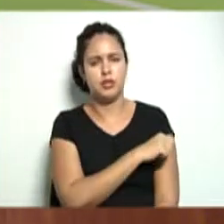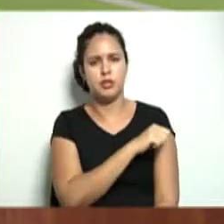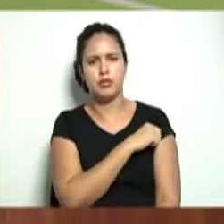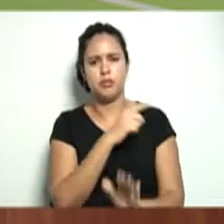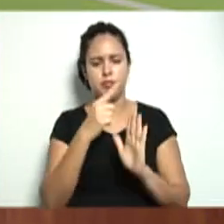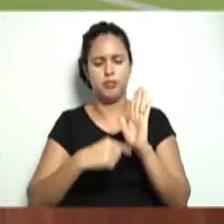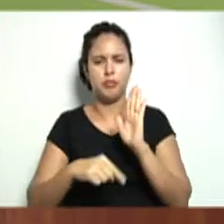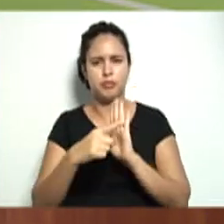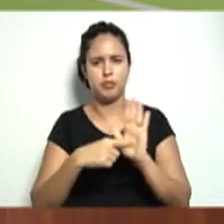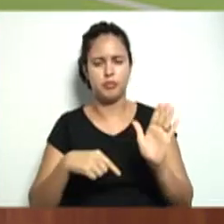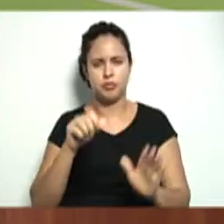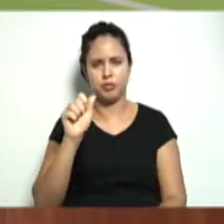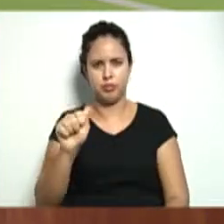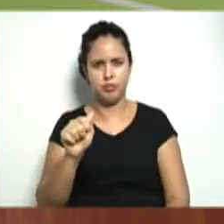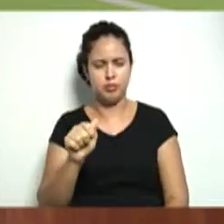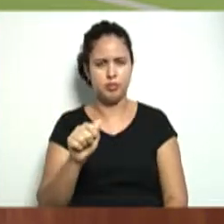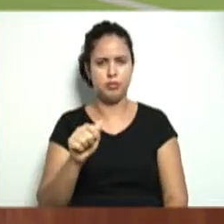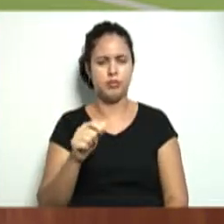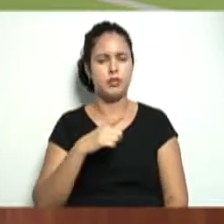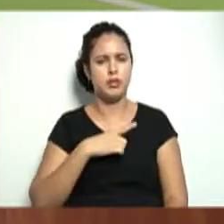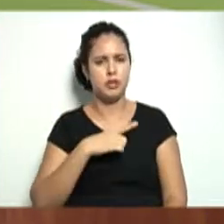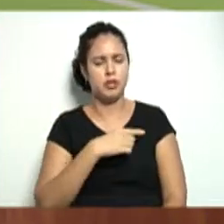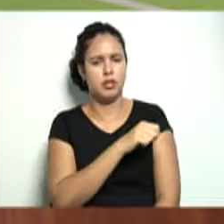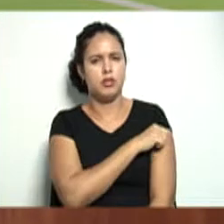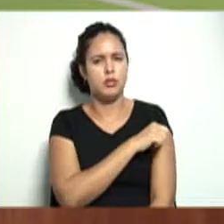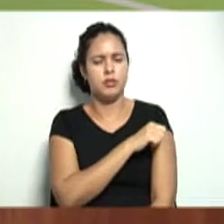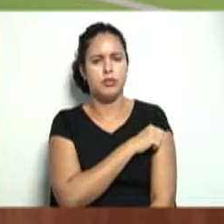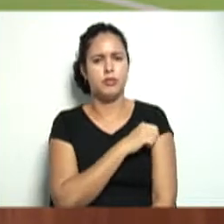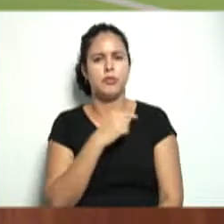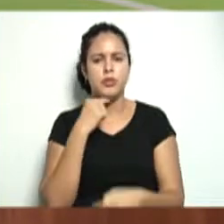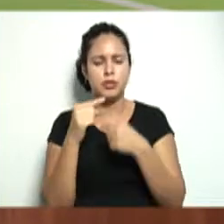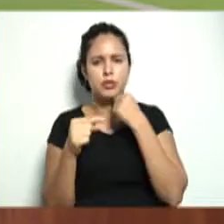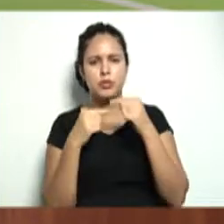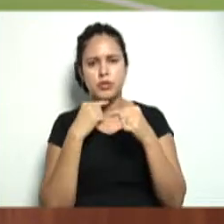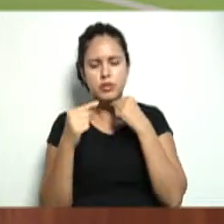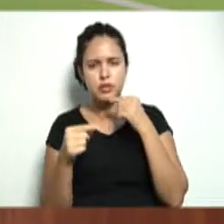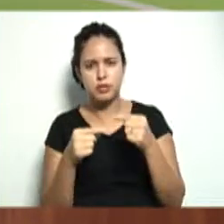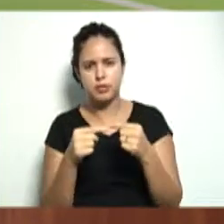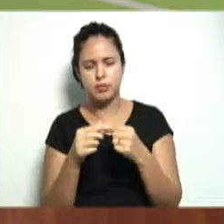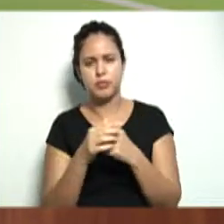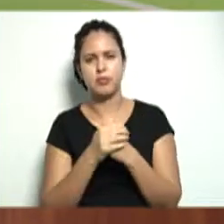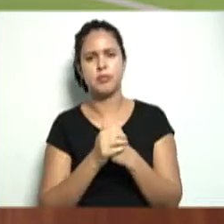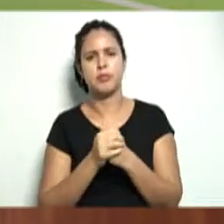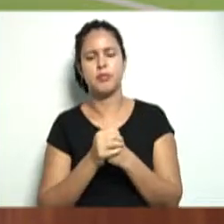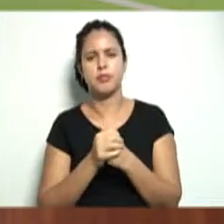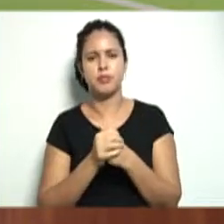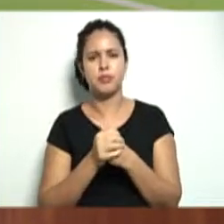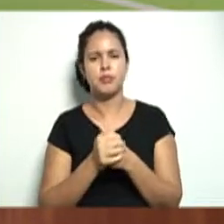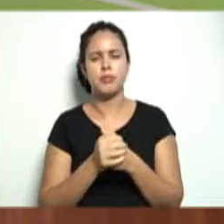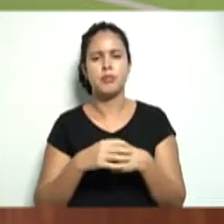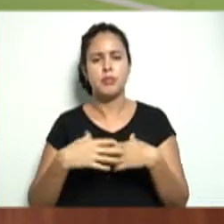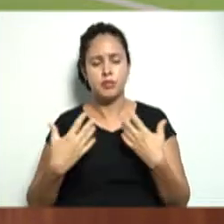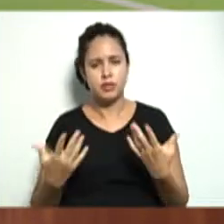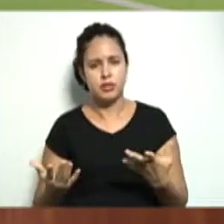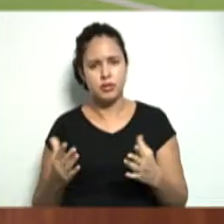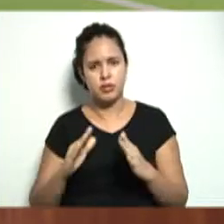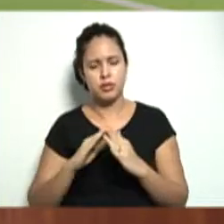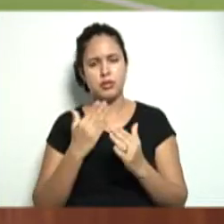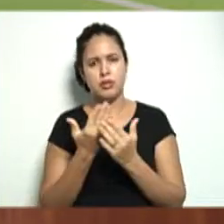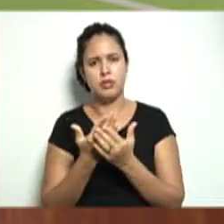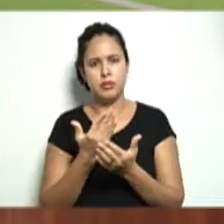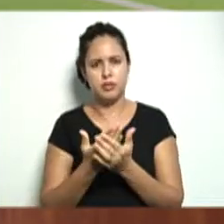que está com dúvida. É bom a senhora tirar essa dúvida aí, olha. Vamos lá, a dúvida. Não, calma aí. Tem ainda na